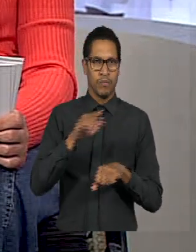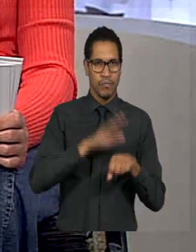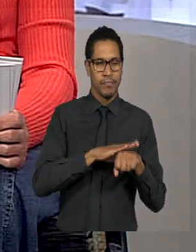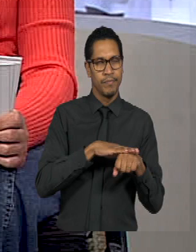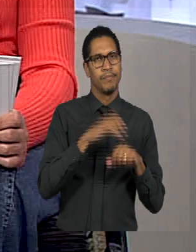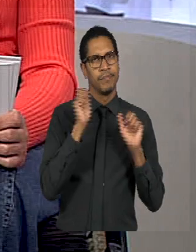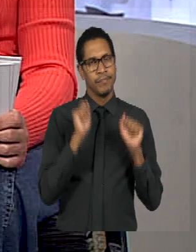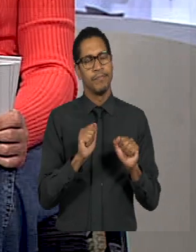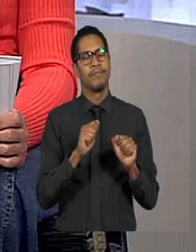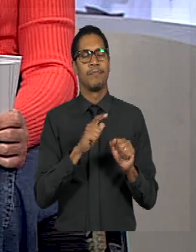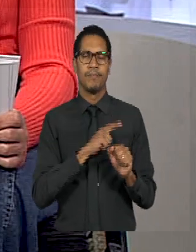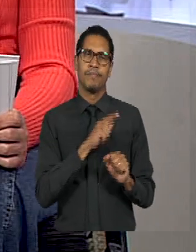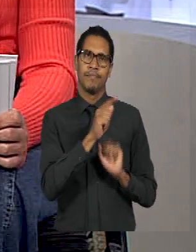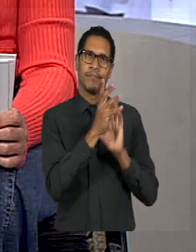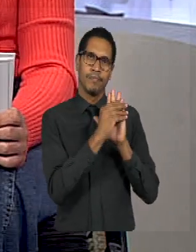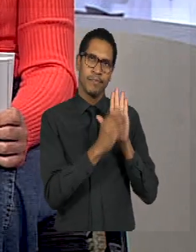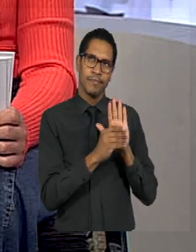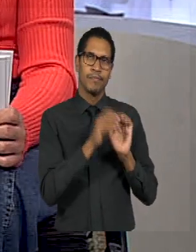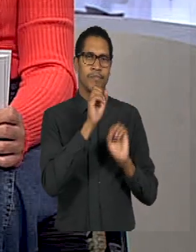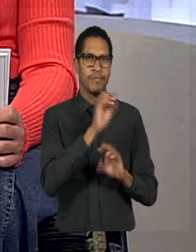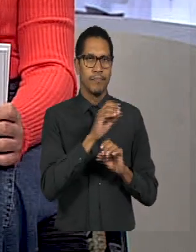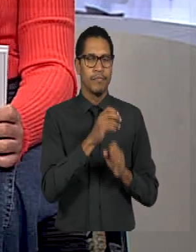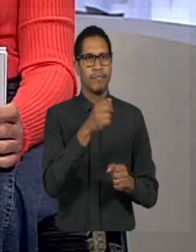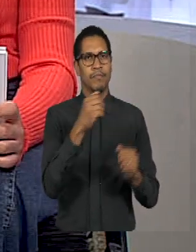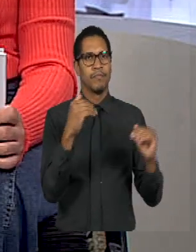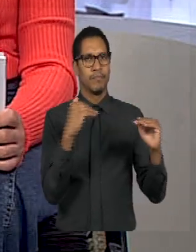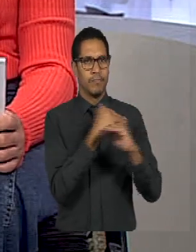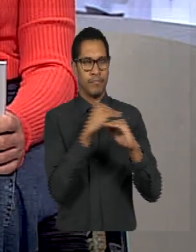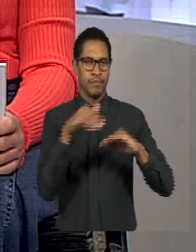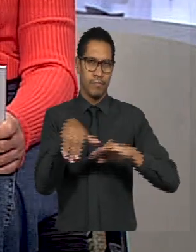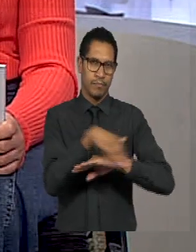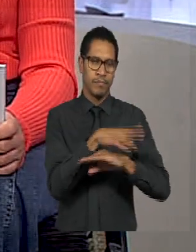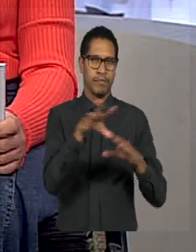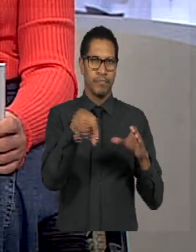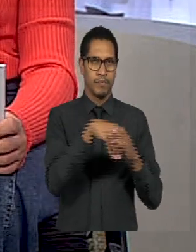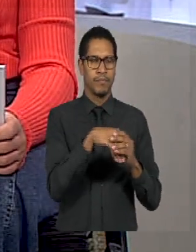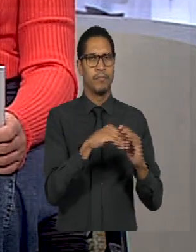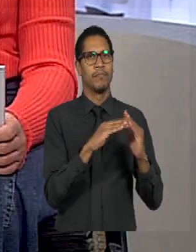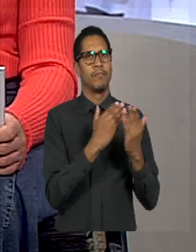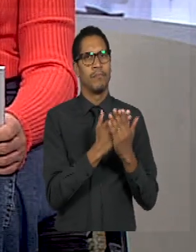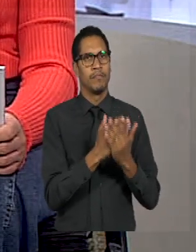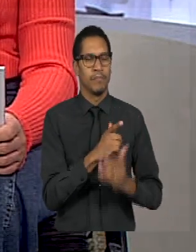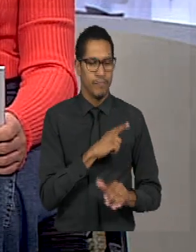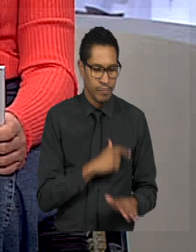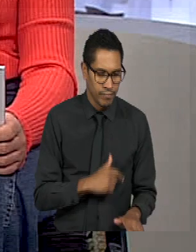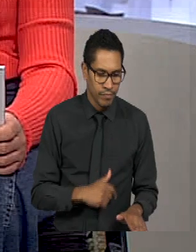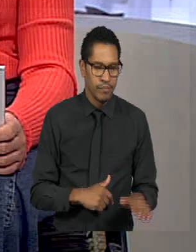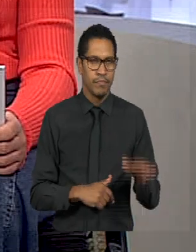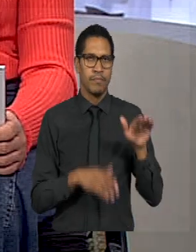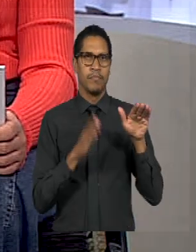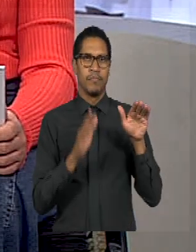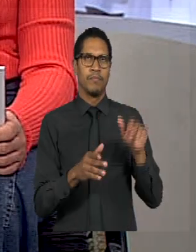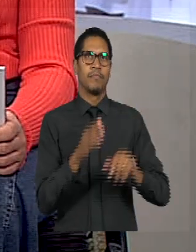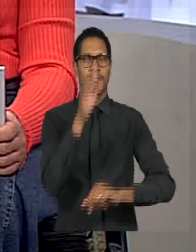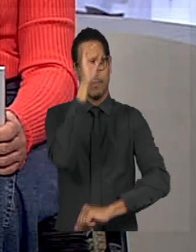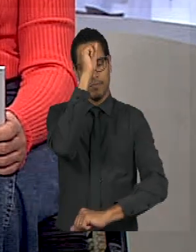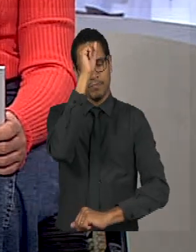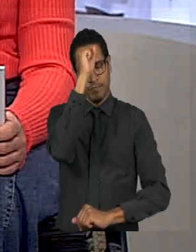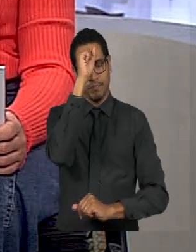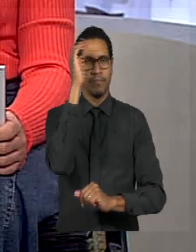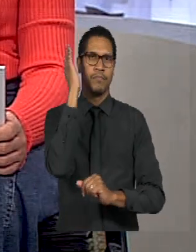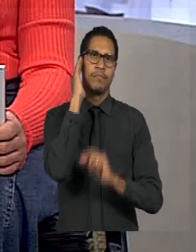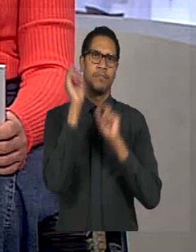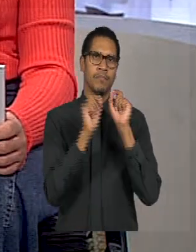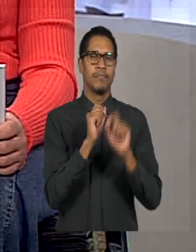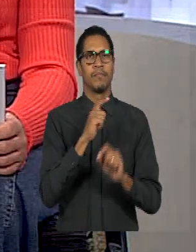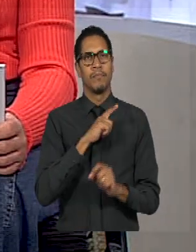faça a implantação da educação viária dentro da sua escola. Quer dizer, desde bebezinho a criança já começa a aprender o que é o